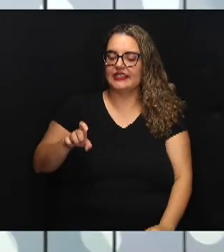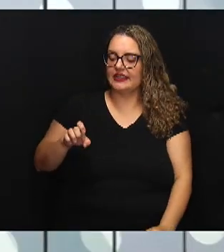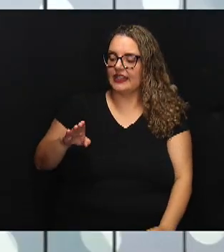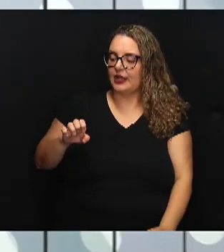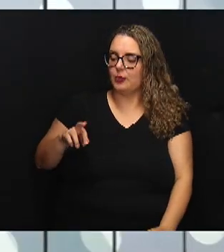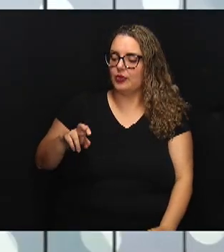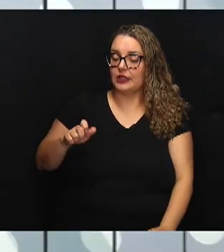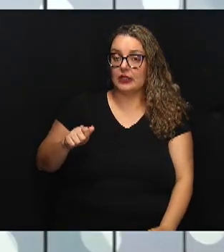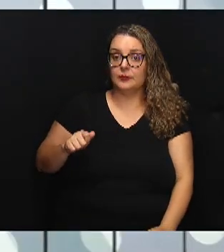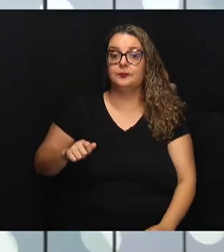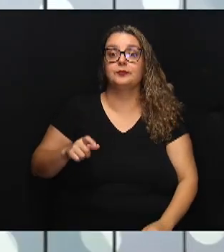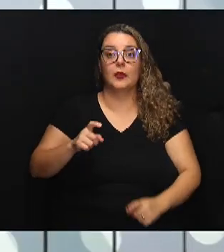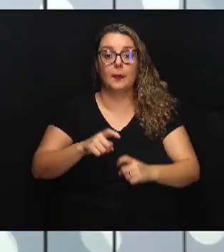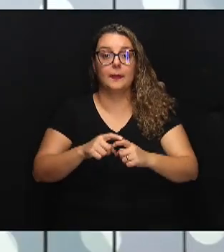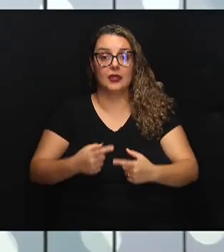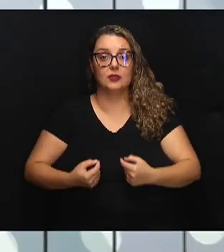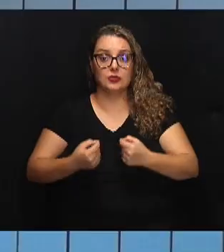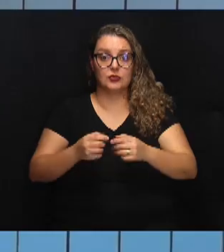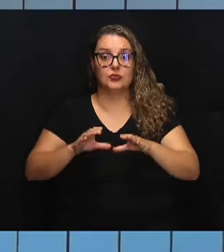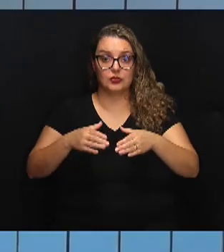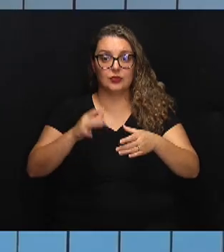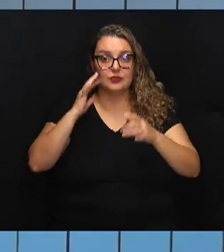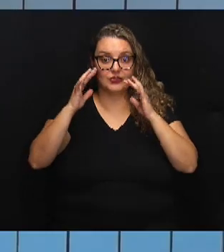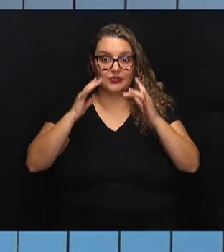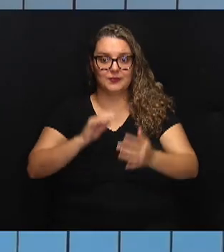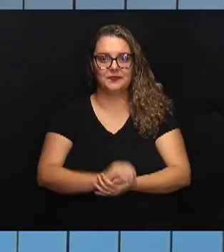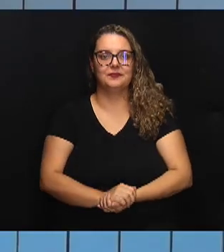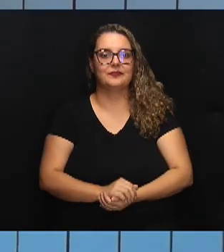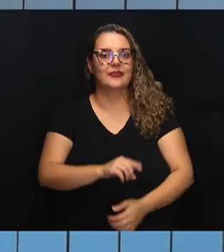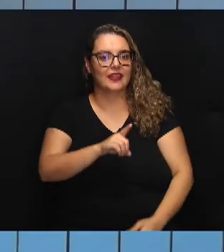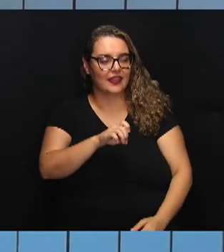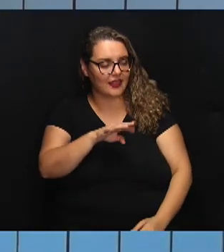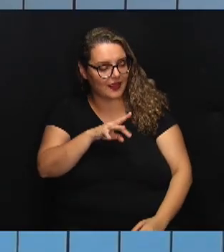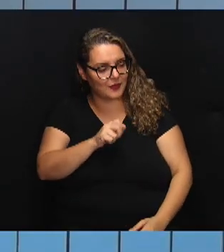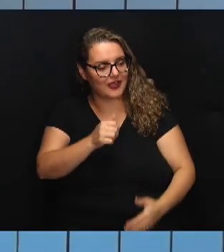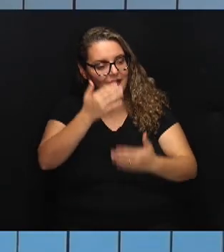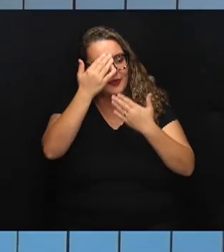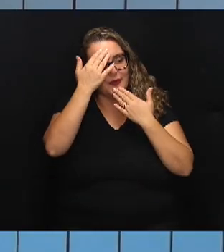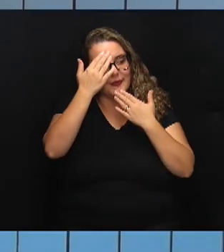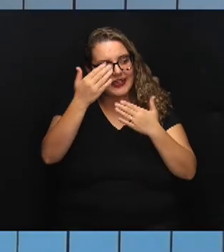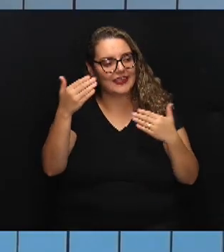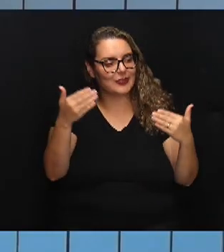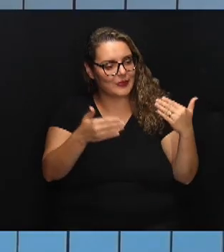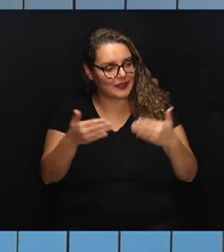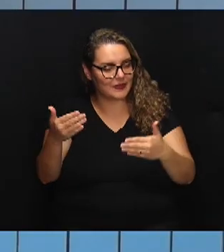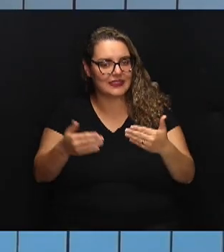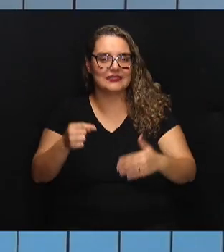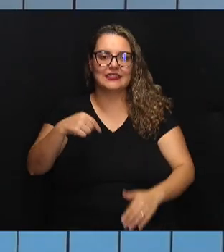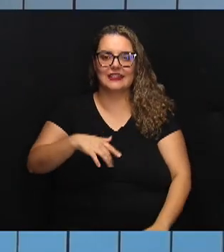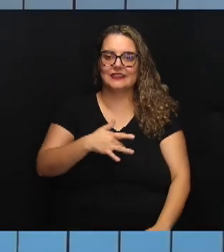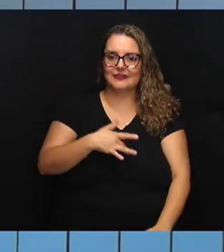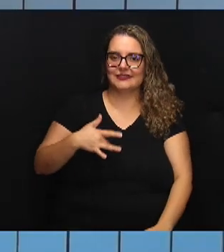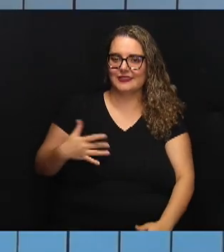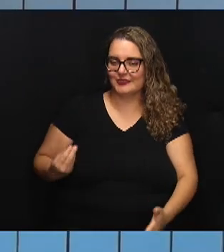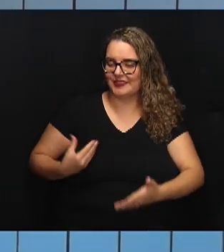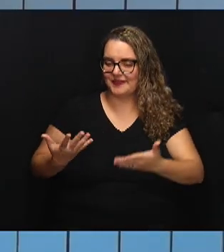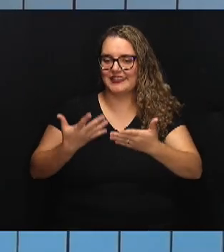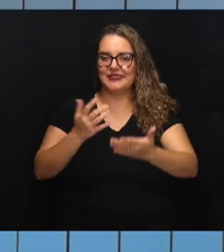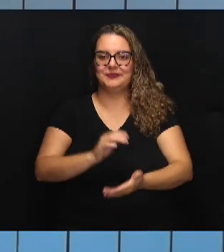Cury, oncologista do Grupo Sonhe. Débora, muito obrigada pela sua participação aqui no Saúde é Vida.